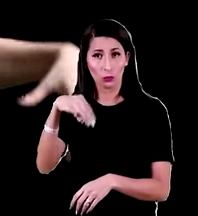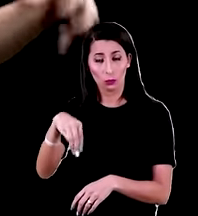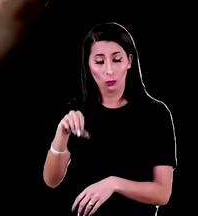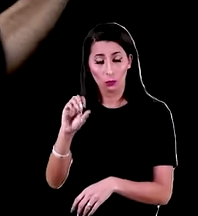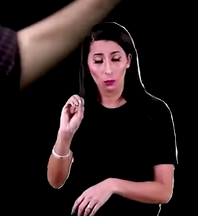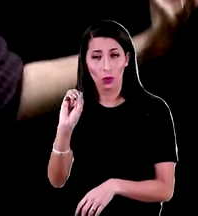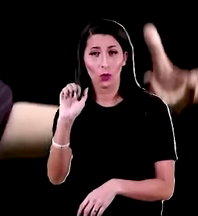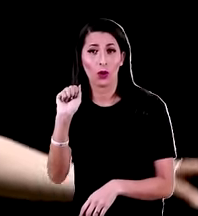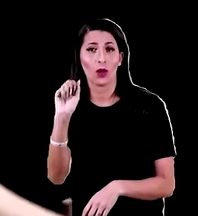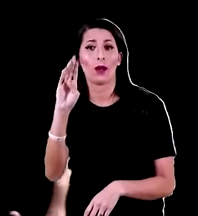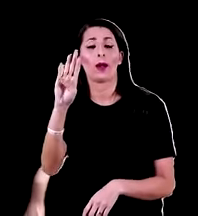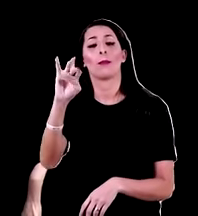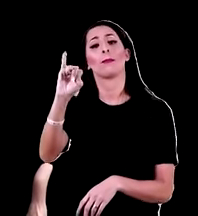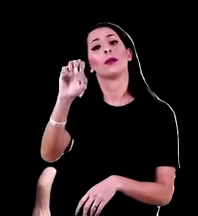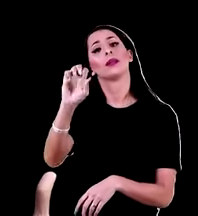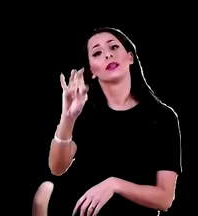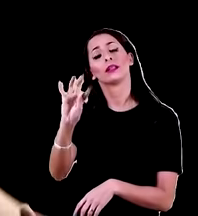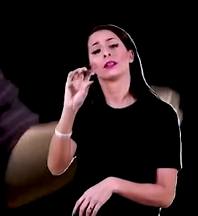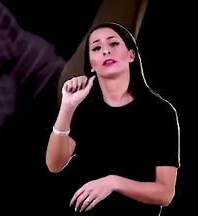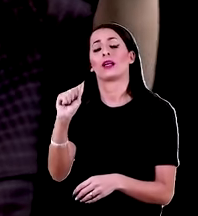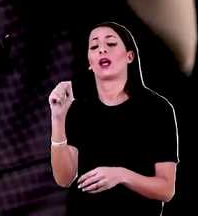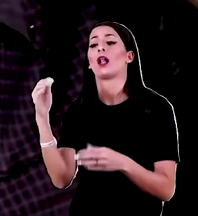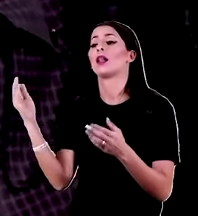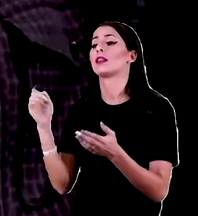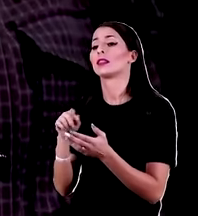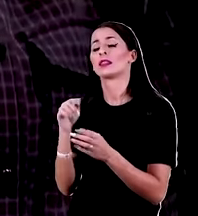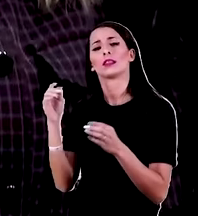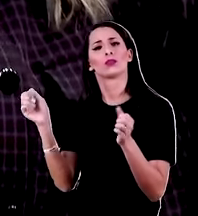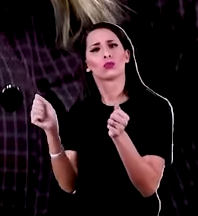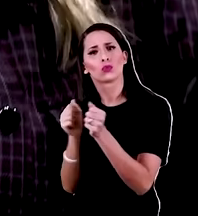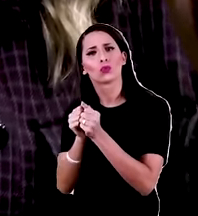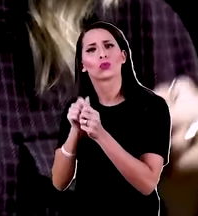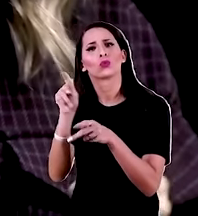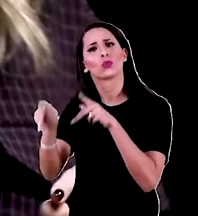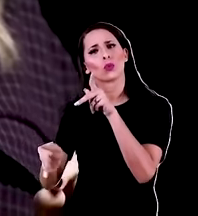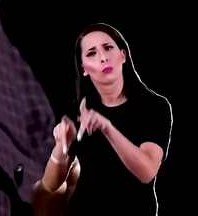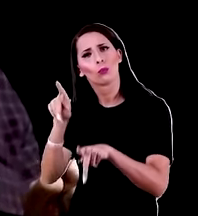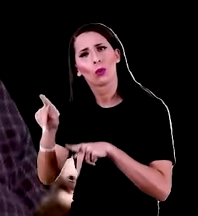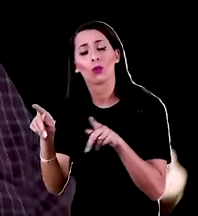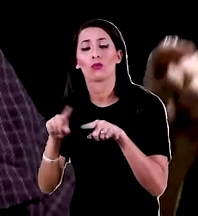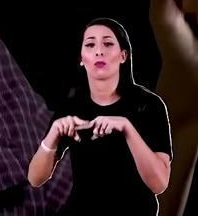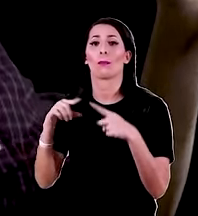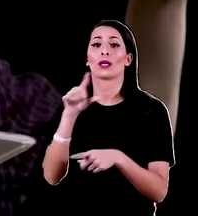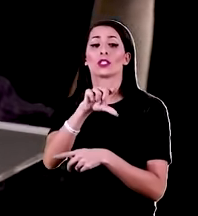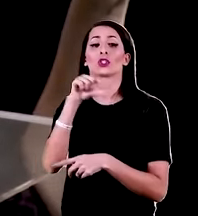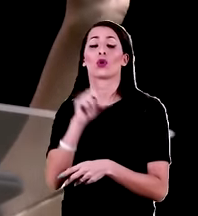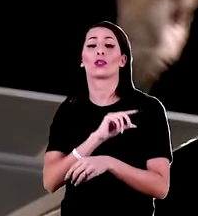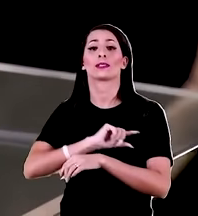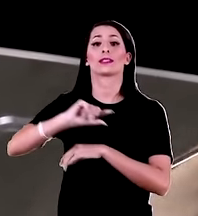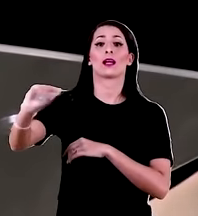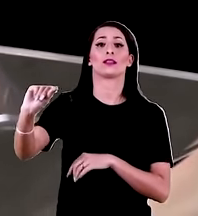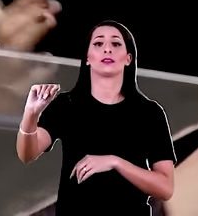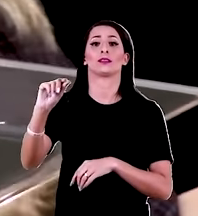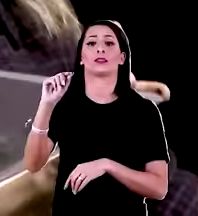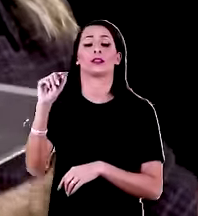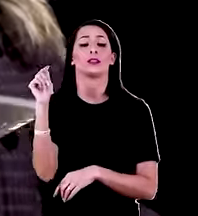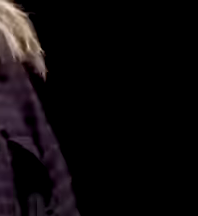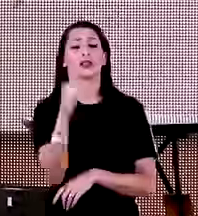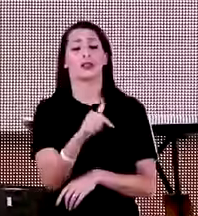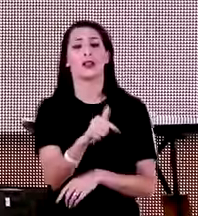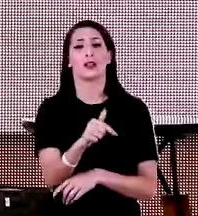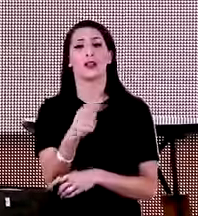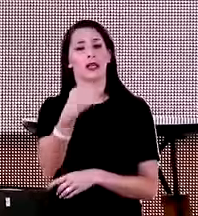povo, no meio da sua família. Mas ela escolhe sair de Moab e escolhe ir para Belém, não porque